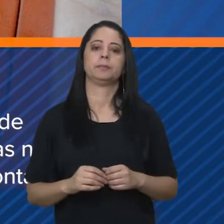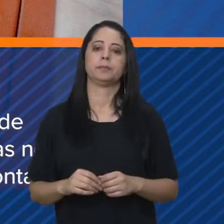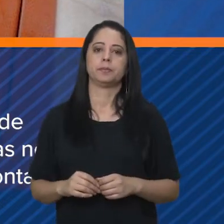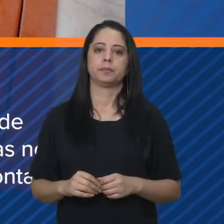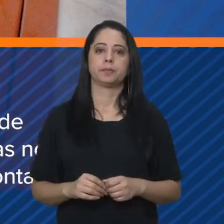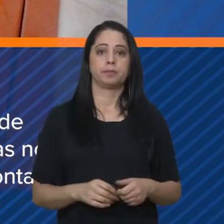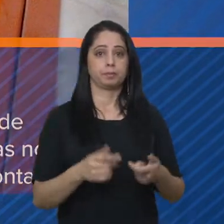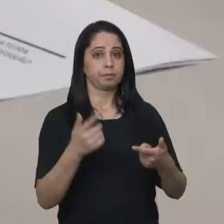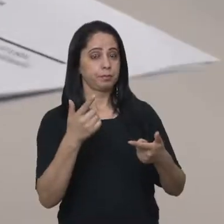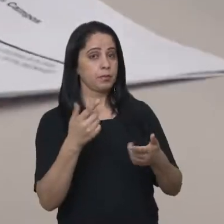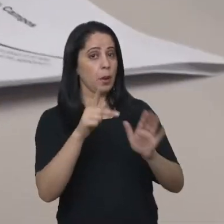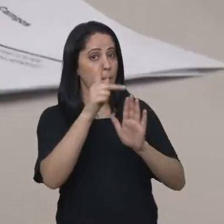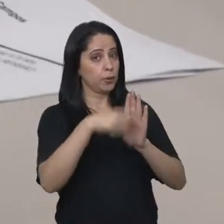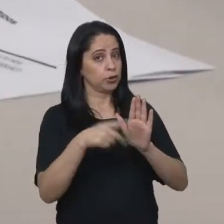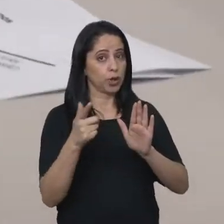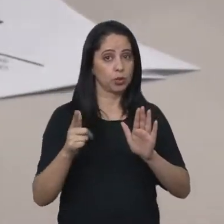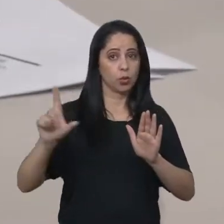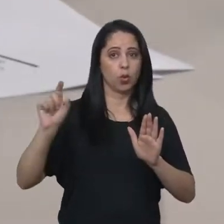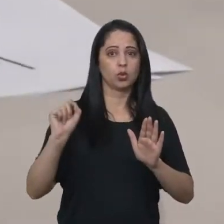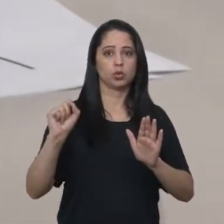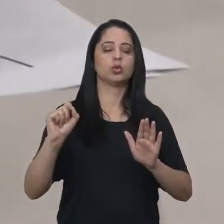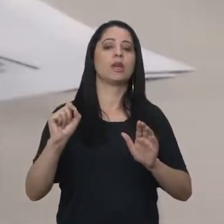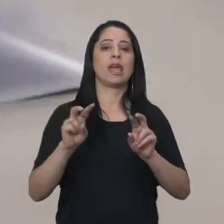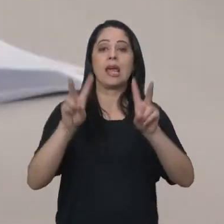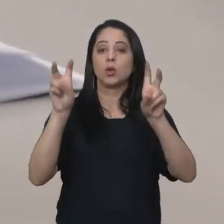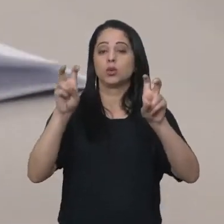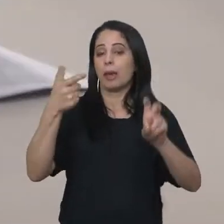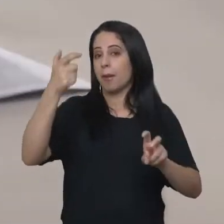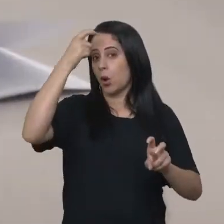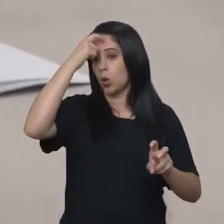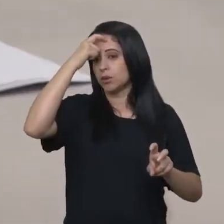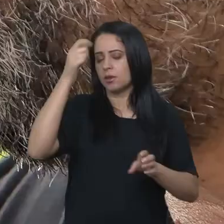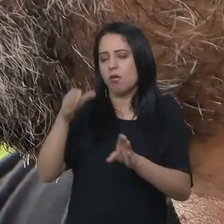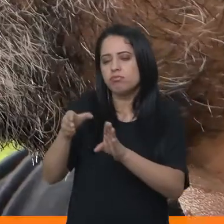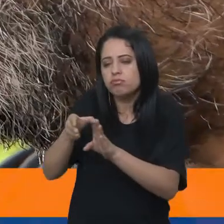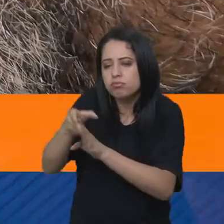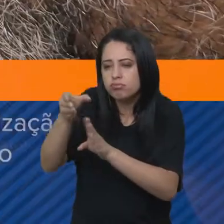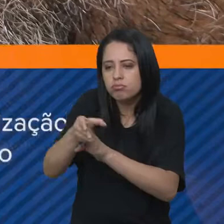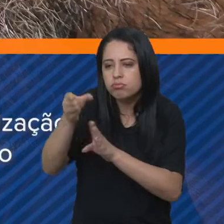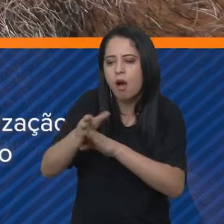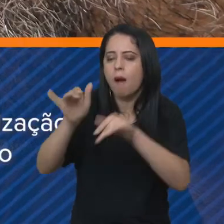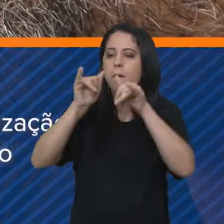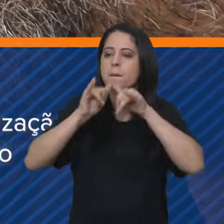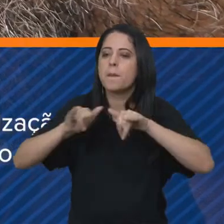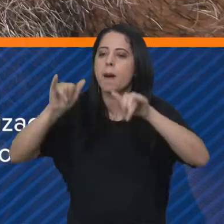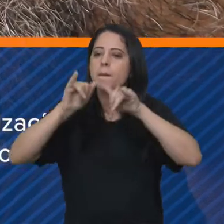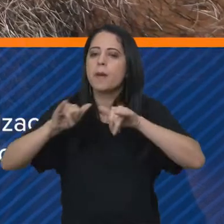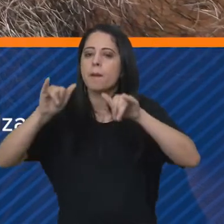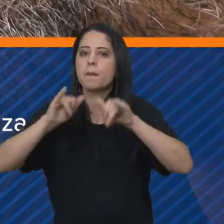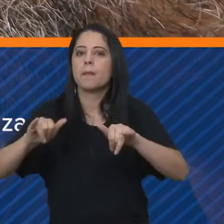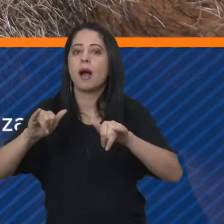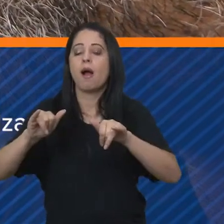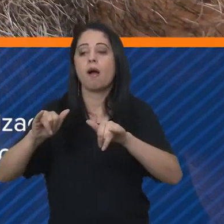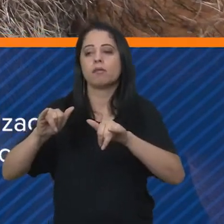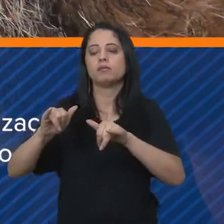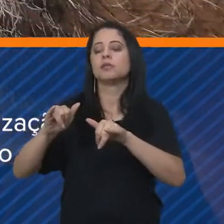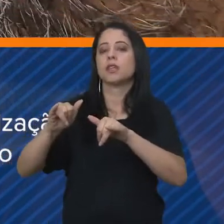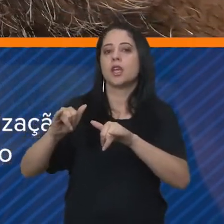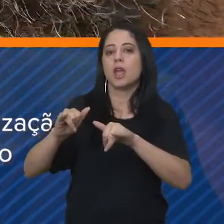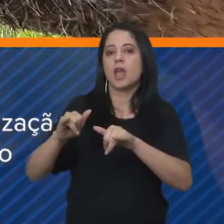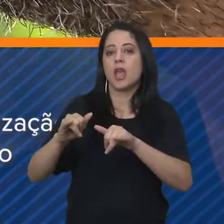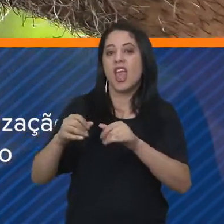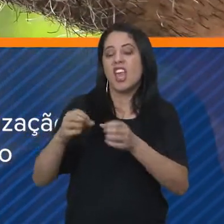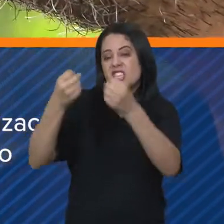e baterias. Outra matéria, pautada na conscientização, tem como objetivo criar ações de promoção